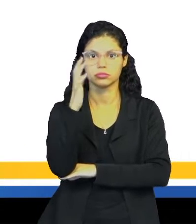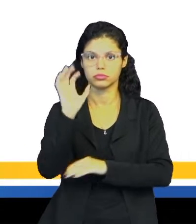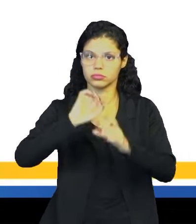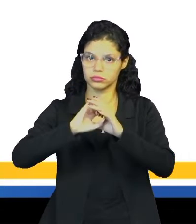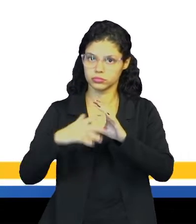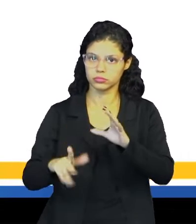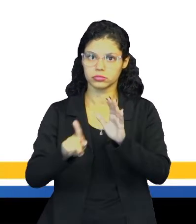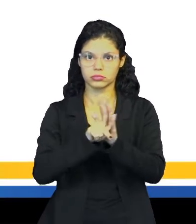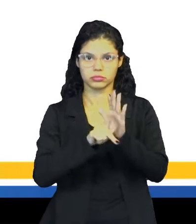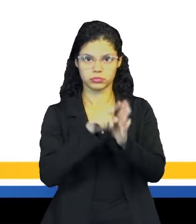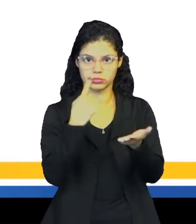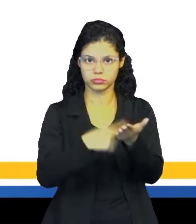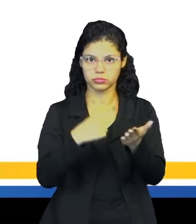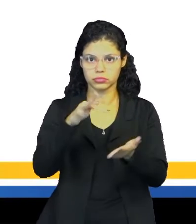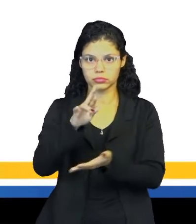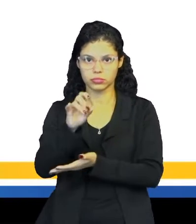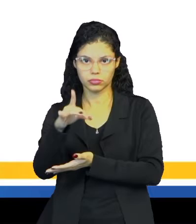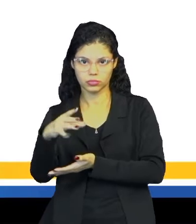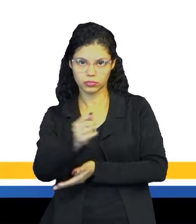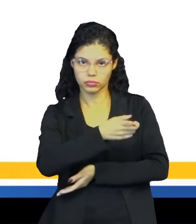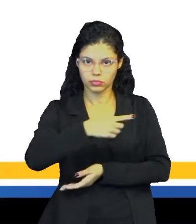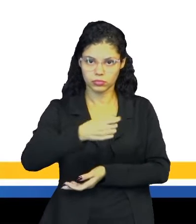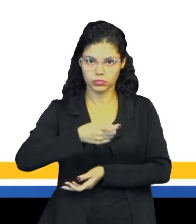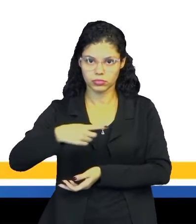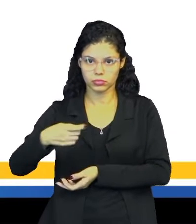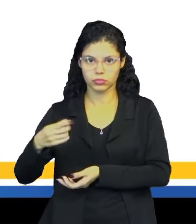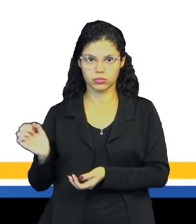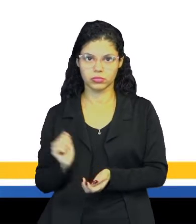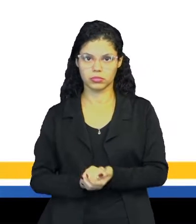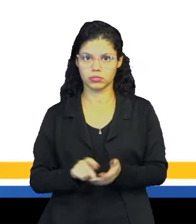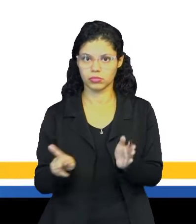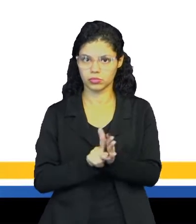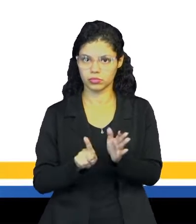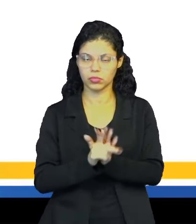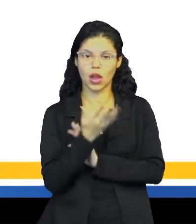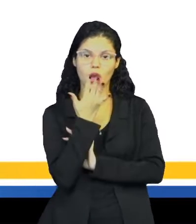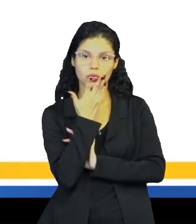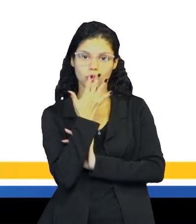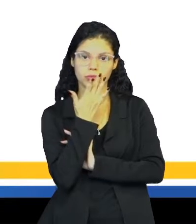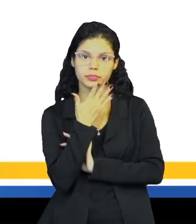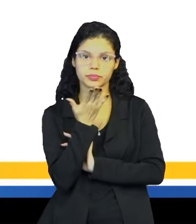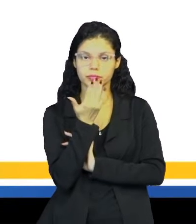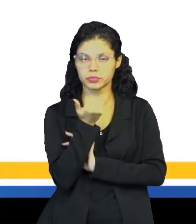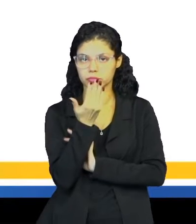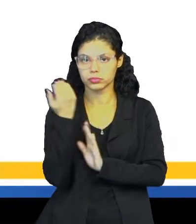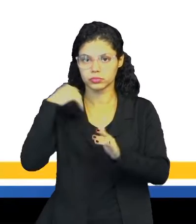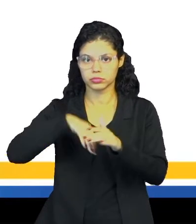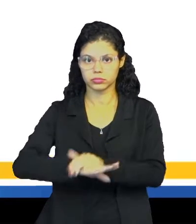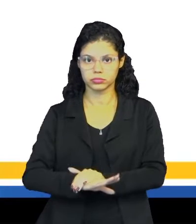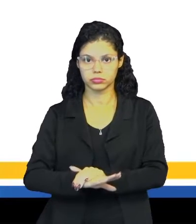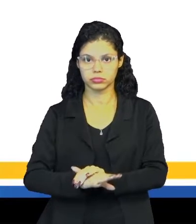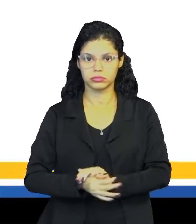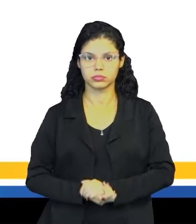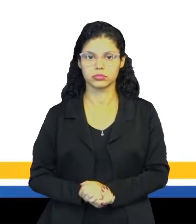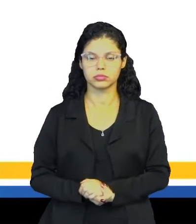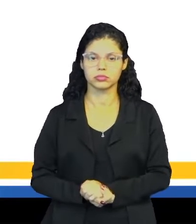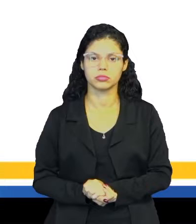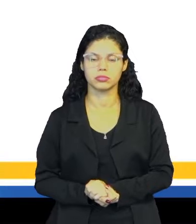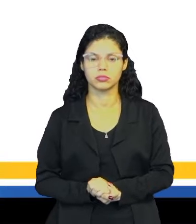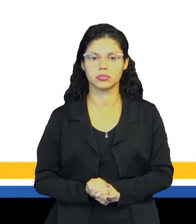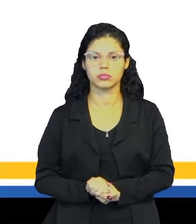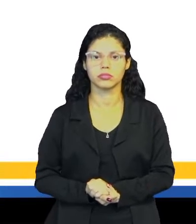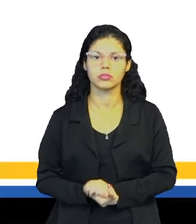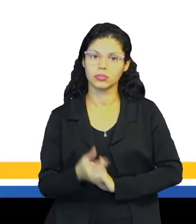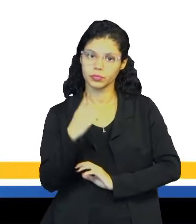suas características, de acordo com os flagelos, os pigmentos que lhe dão cor e alimentos que armazenam. A